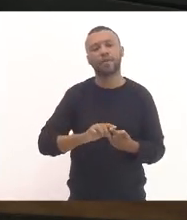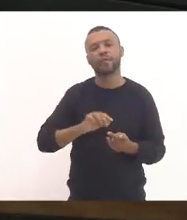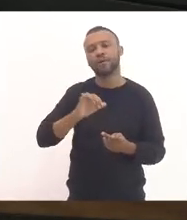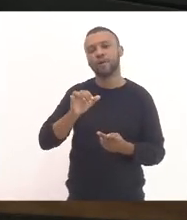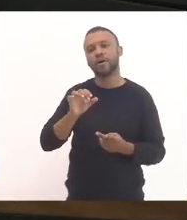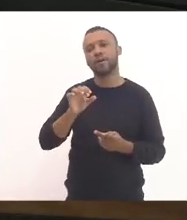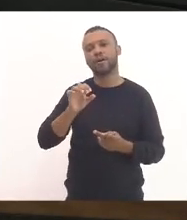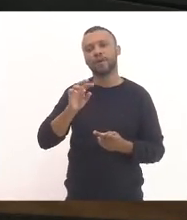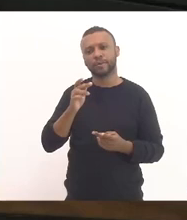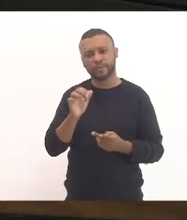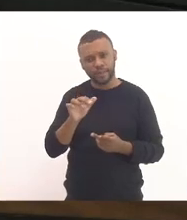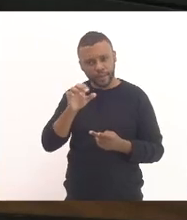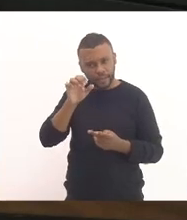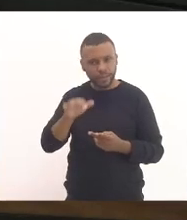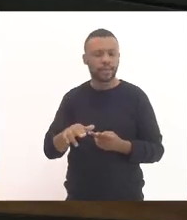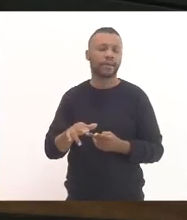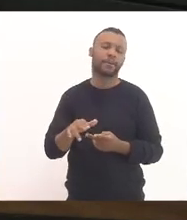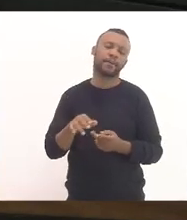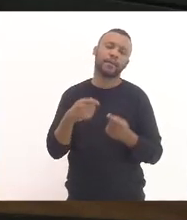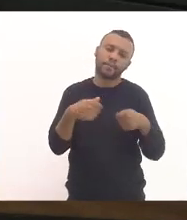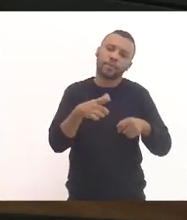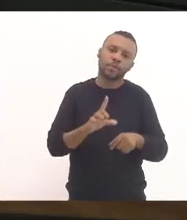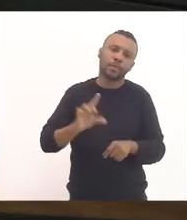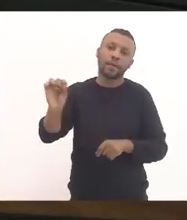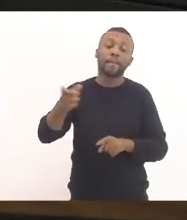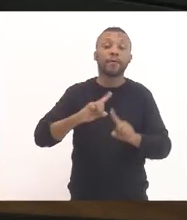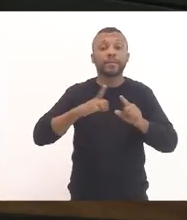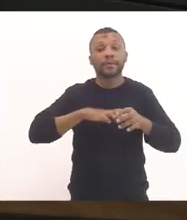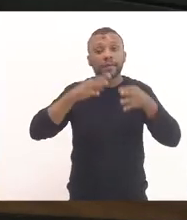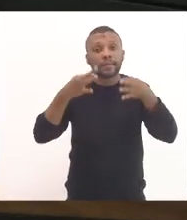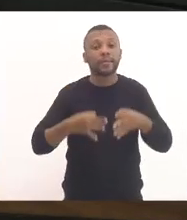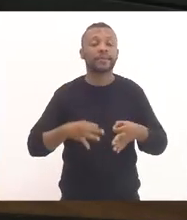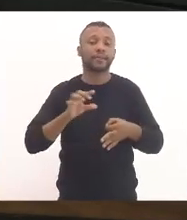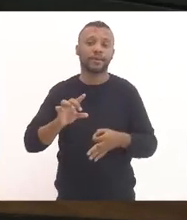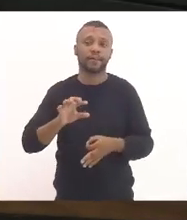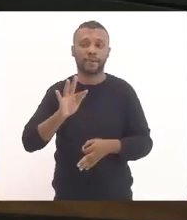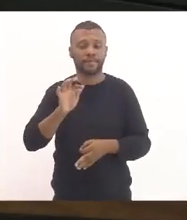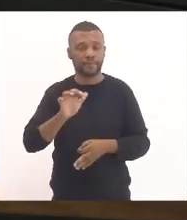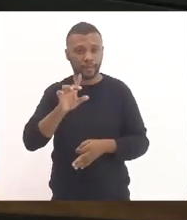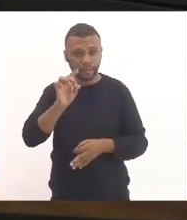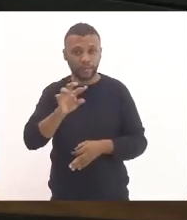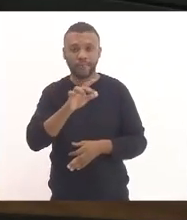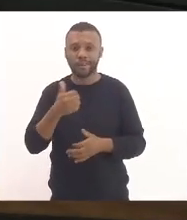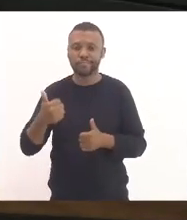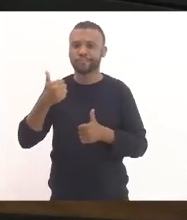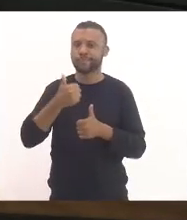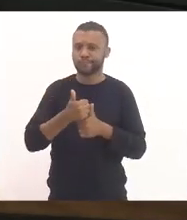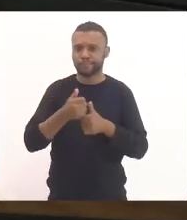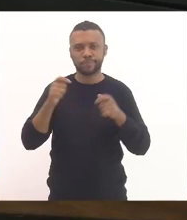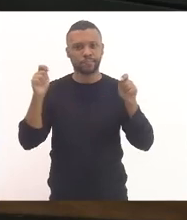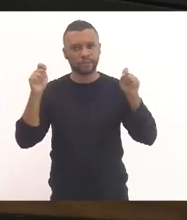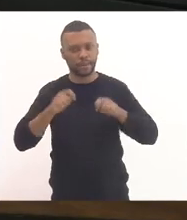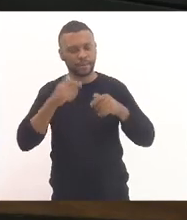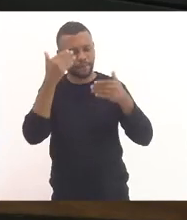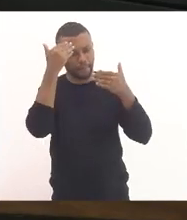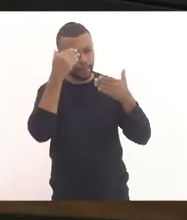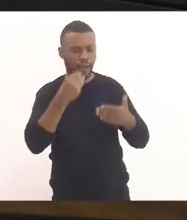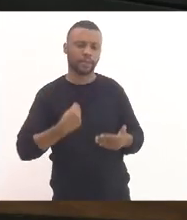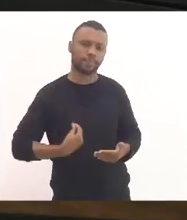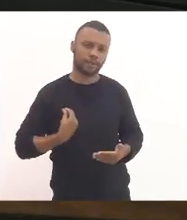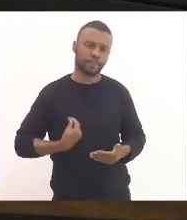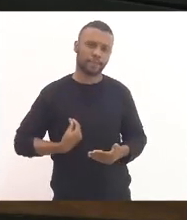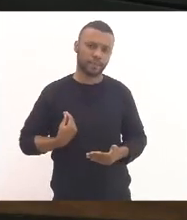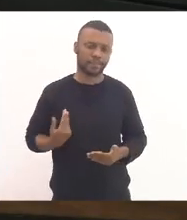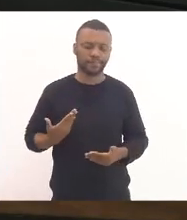que sair realmente mas eu tenho certeza que o doutor Fernando vai vai super isso tá obrigado aí pela sua